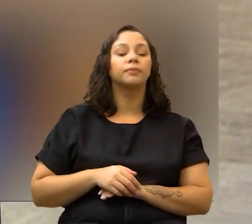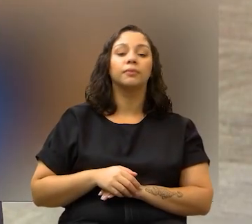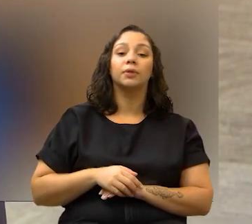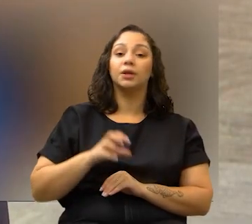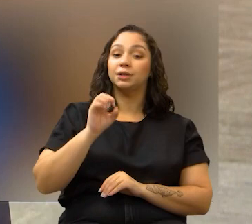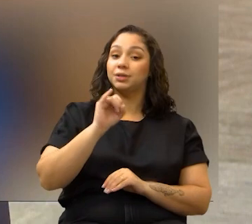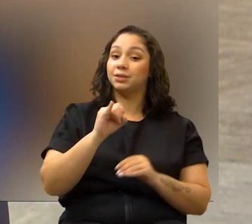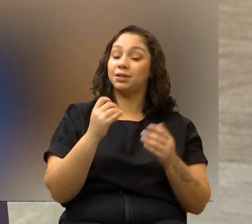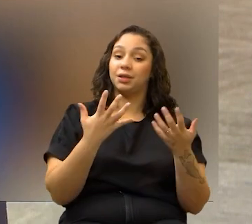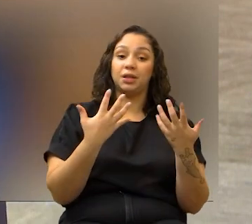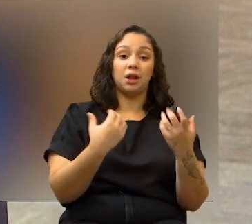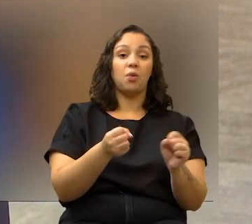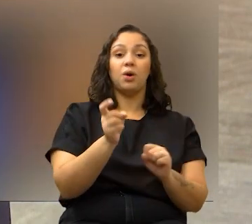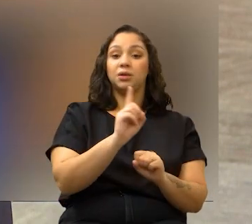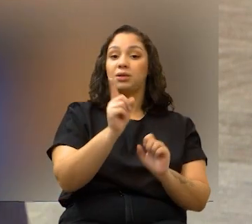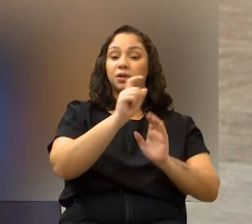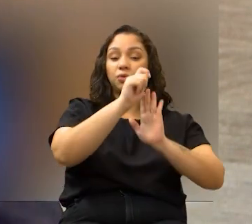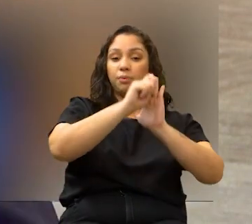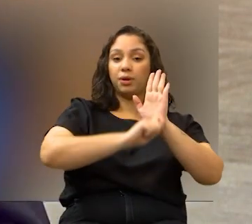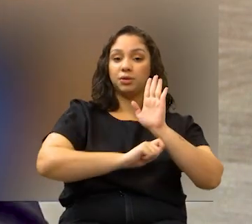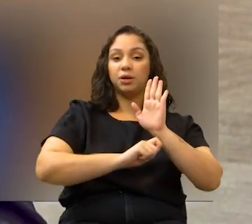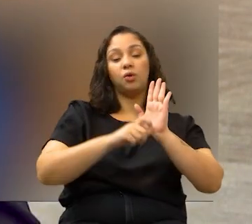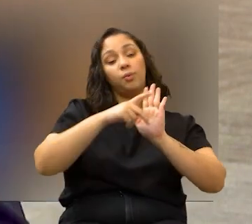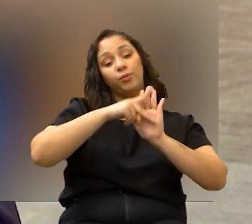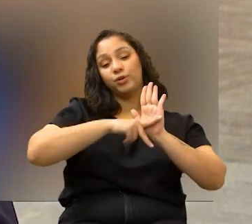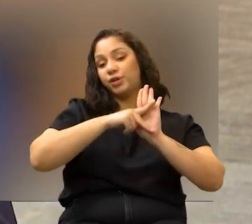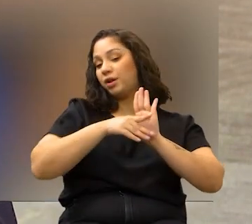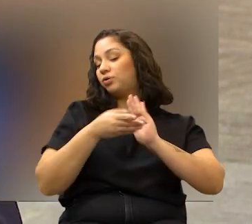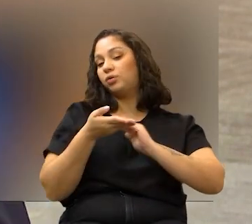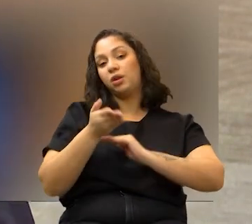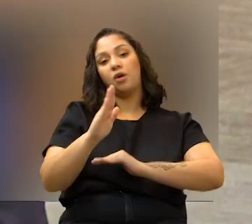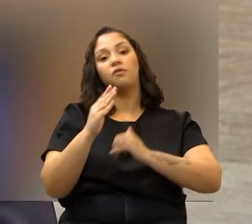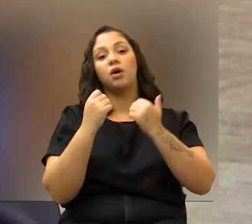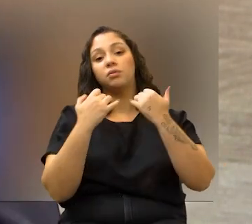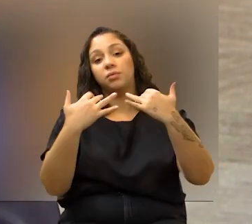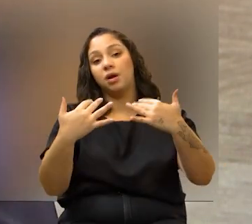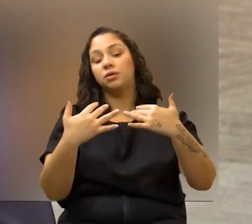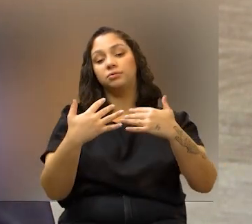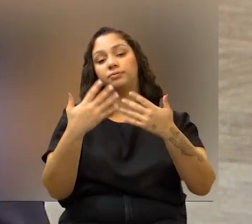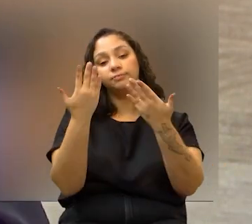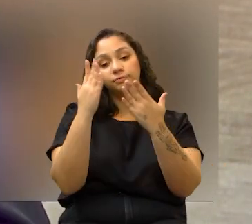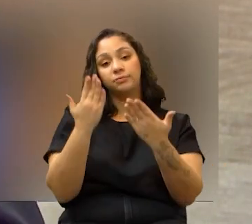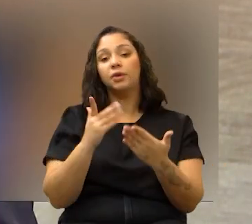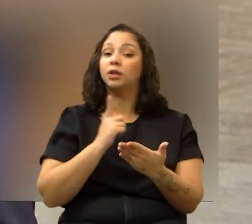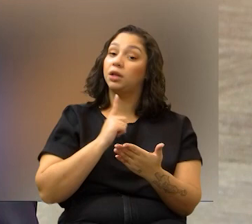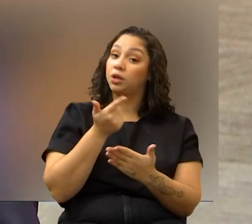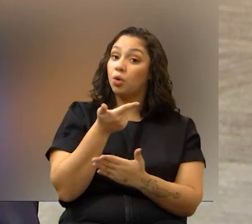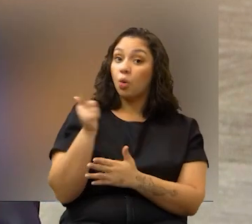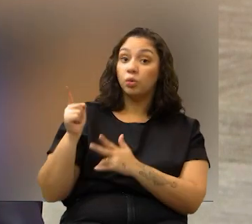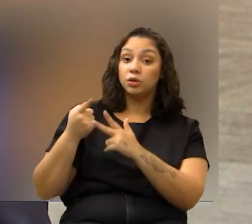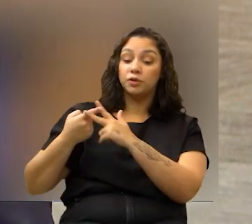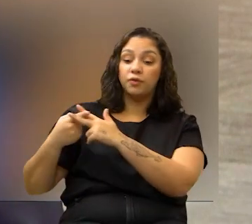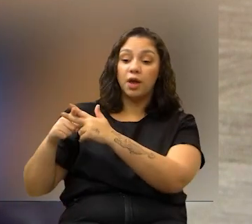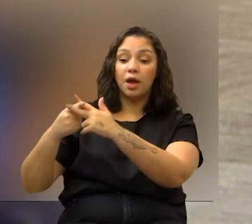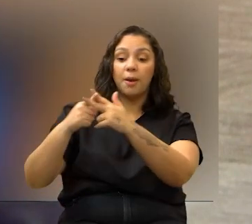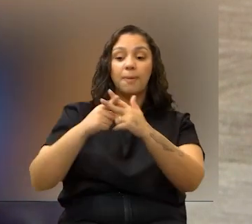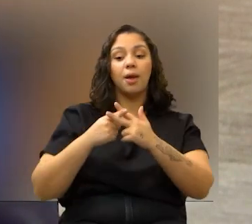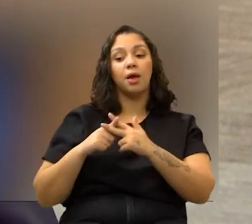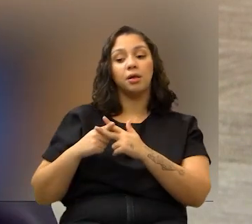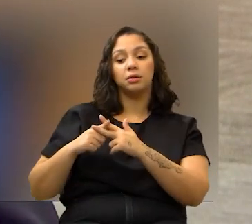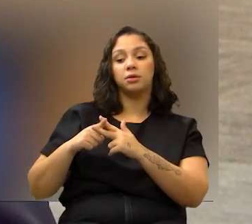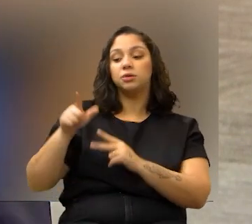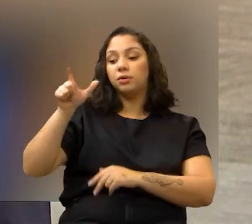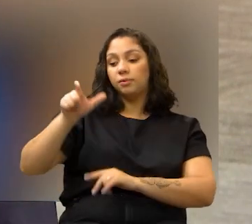você rejeita um parecer, o projeto não irá para o plenário para ser apreciado. Existem outros instrumentos.